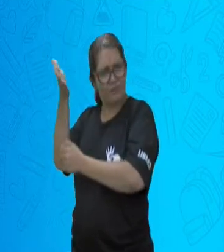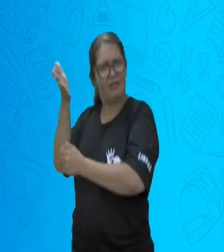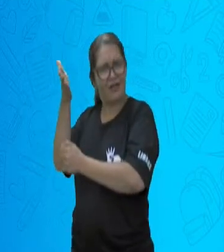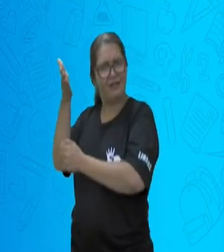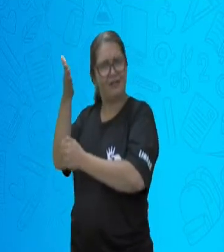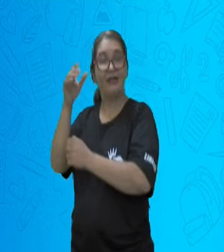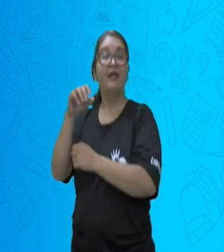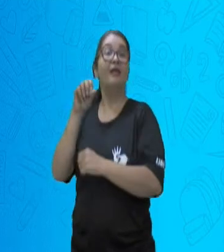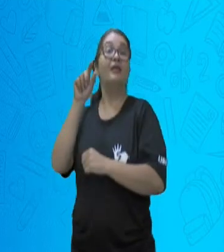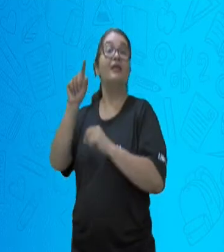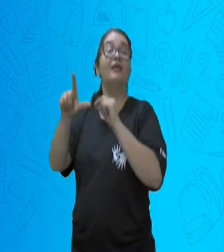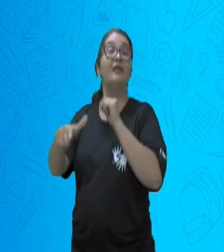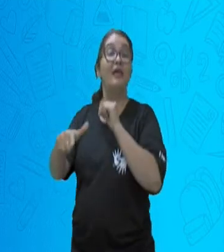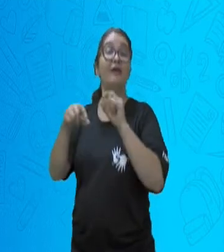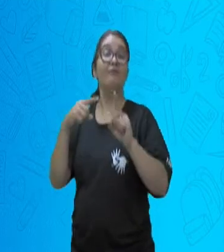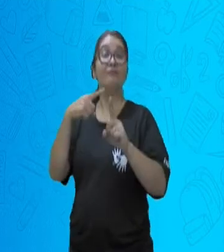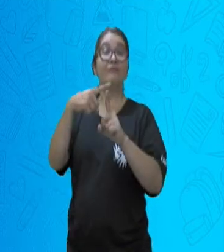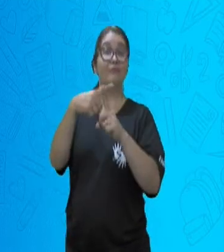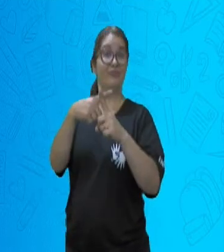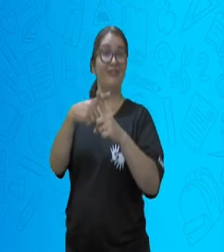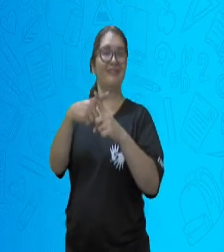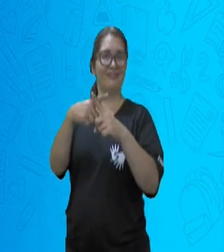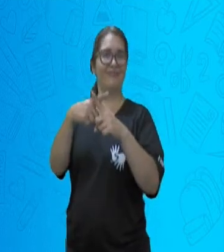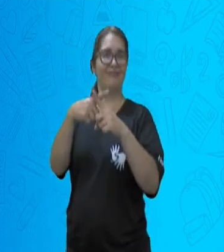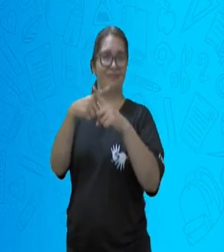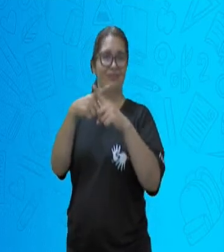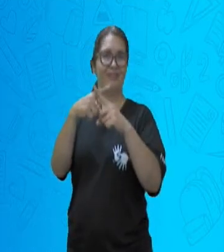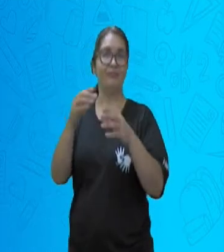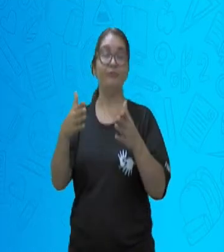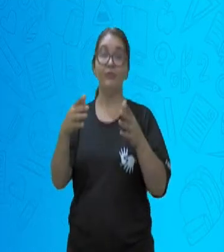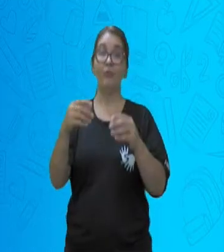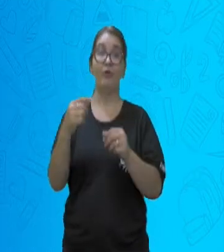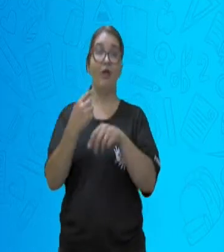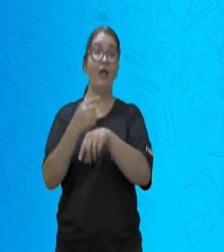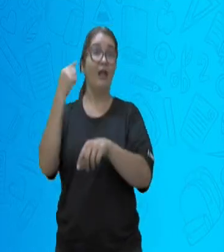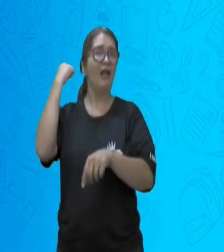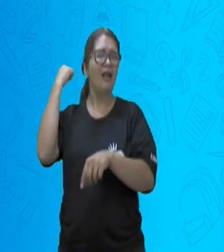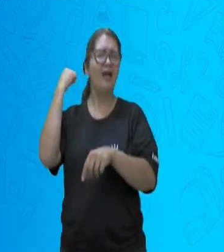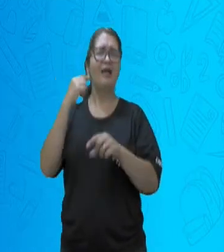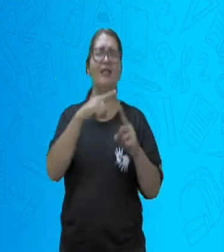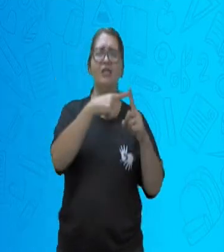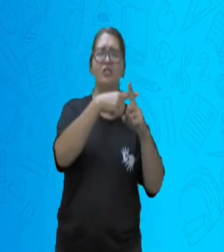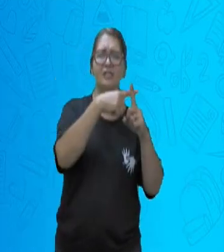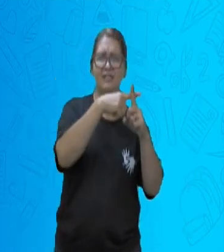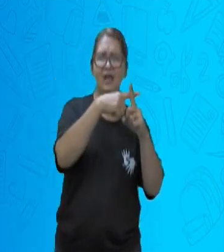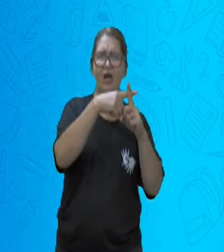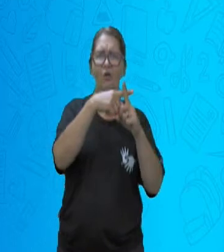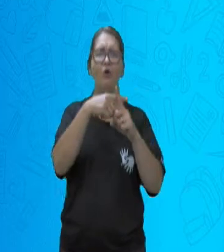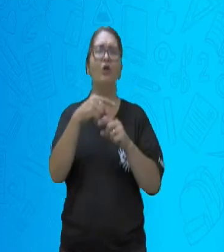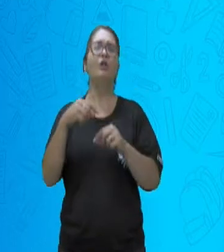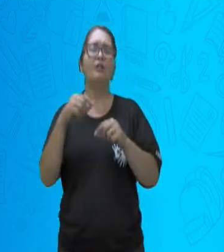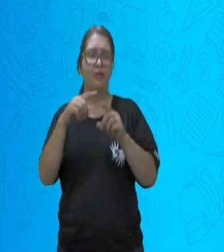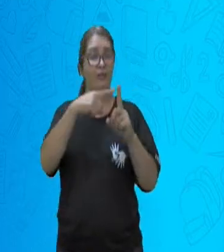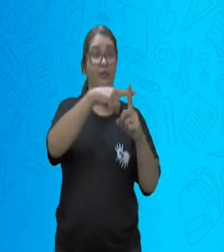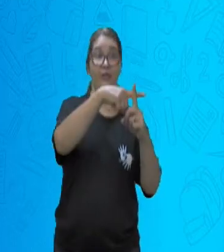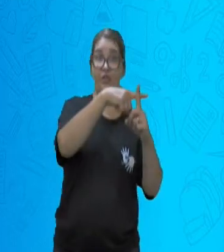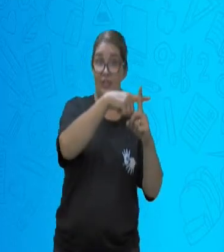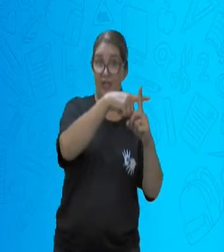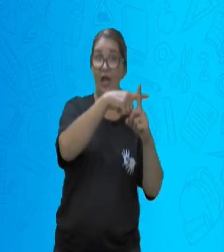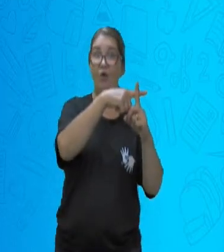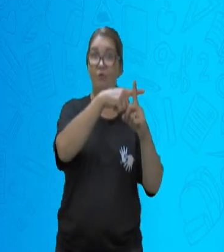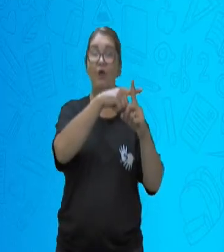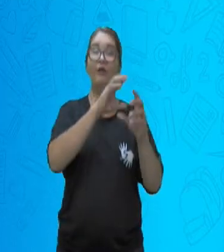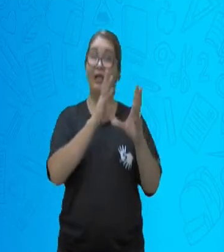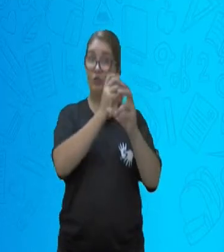Porque, olha só, a gente lá na operação da adição, a gente sabe que tem o sinal de mais, na subtração a gente sabe que tem o sinal